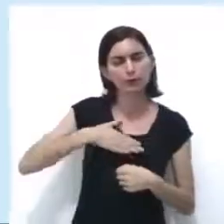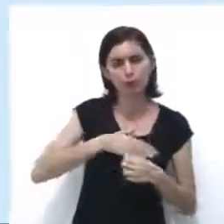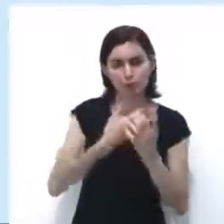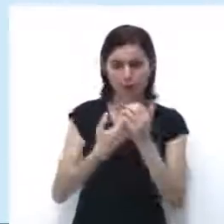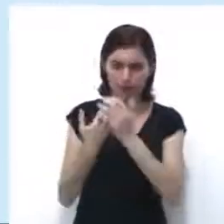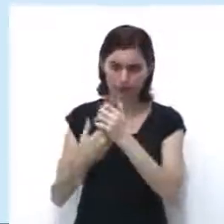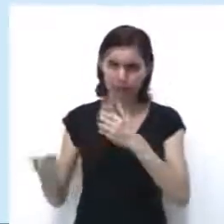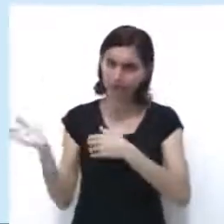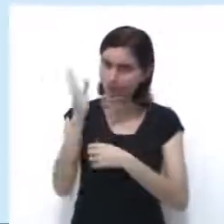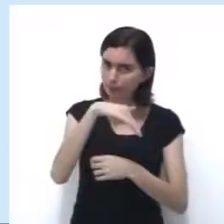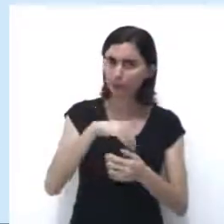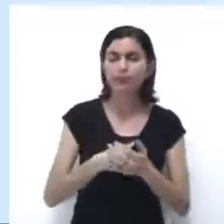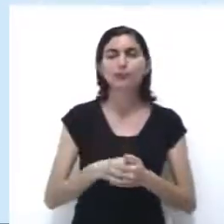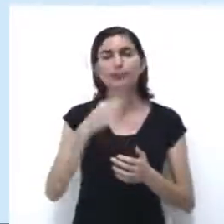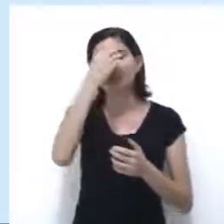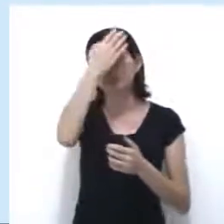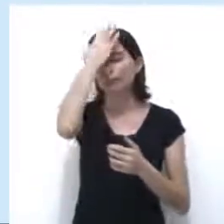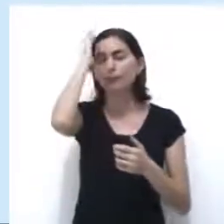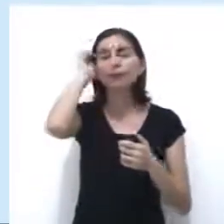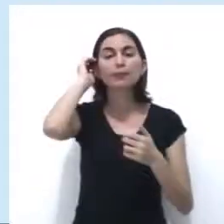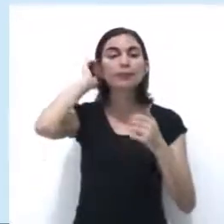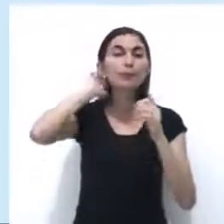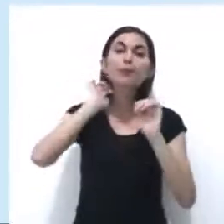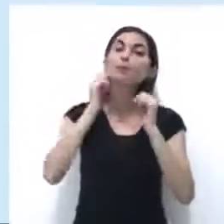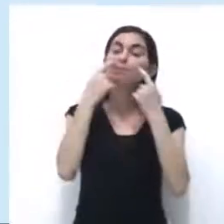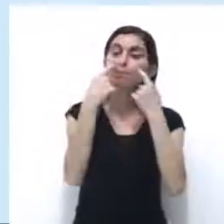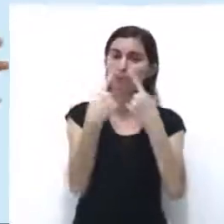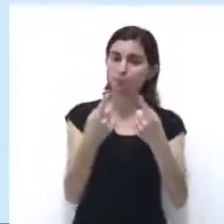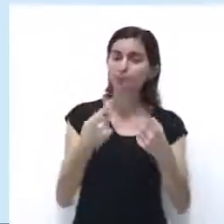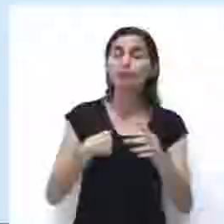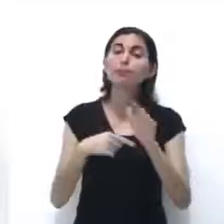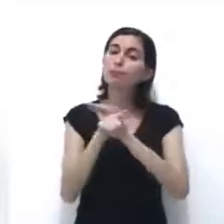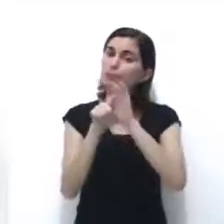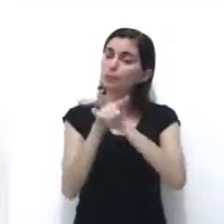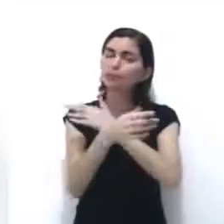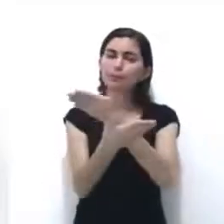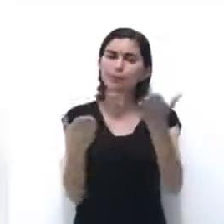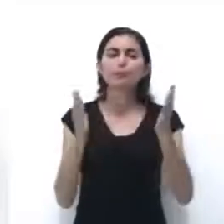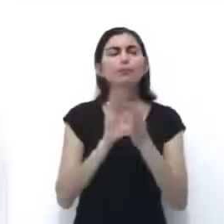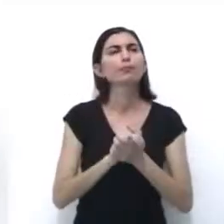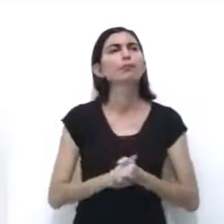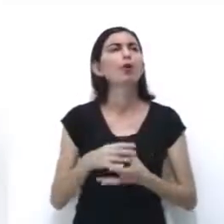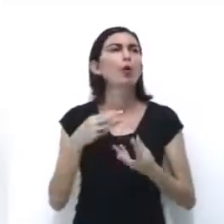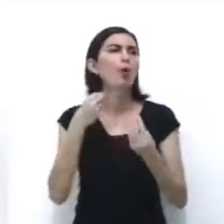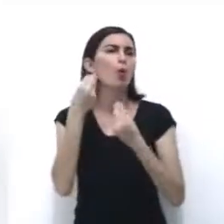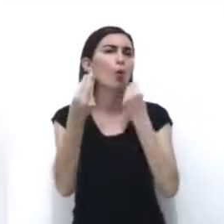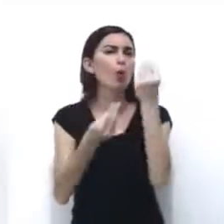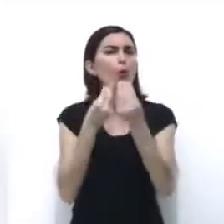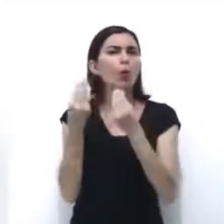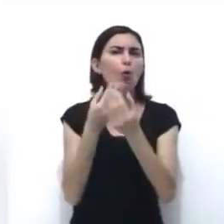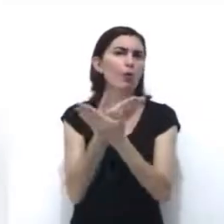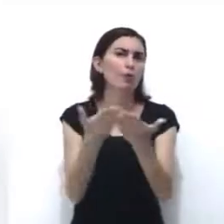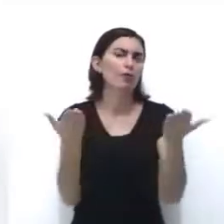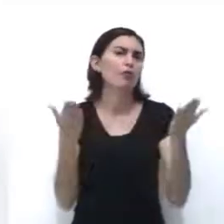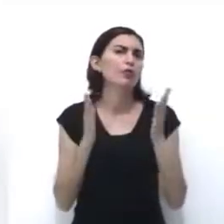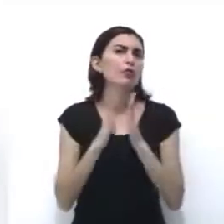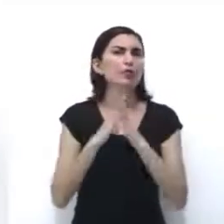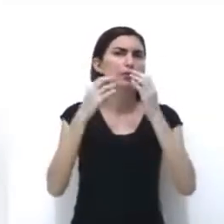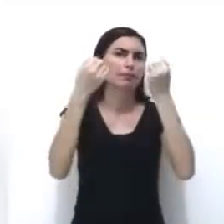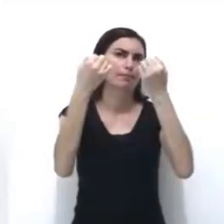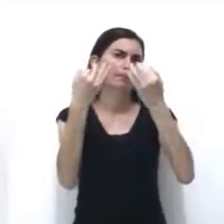gostar dessa aula. Vamos lá! Olha só, a minha pergunta aqui para você é: como você